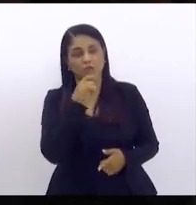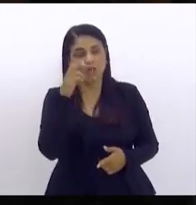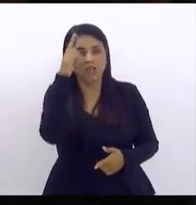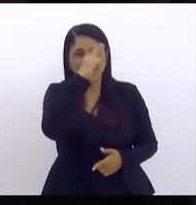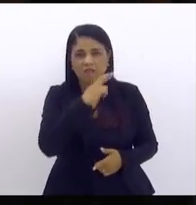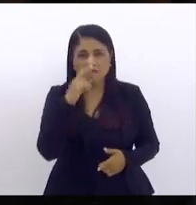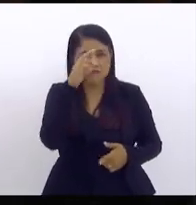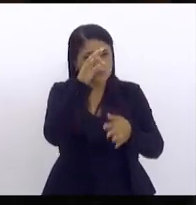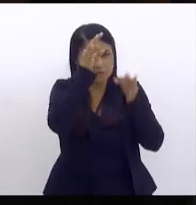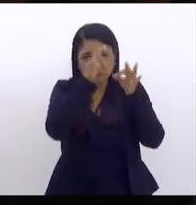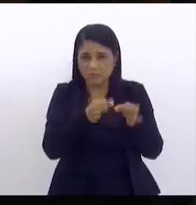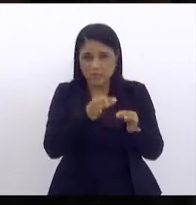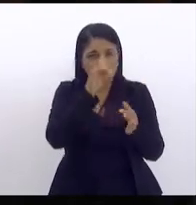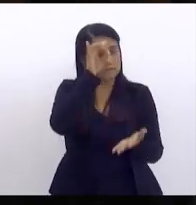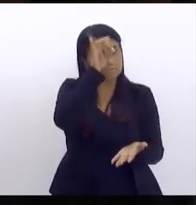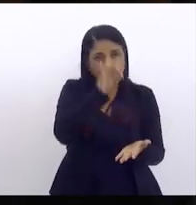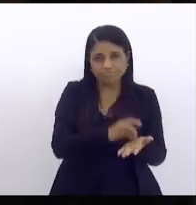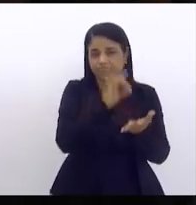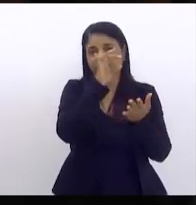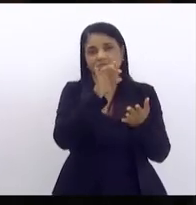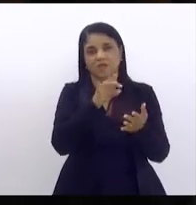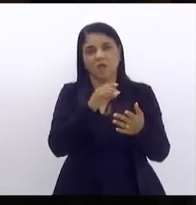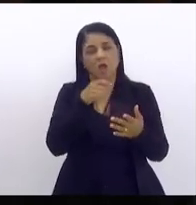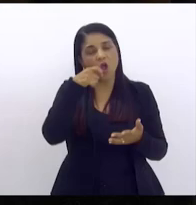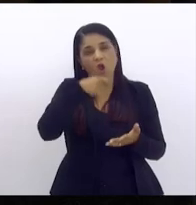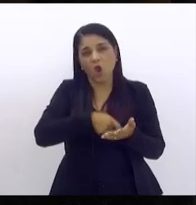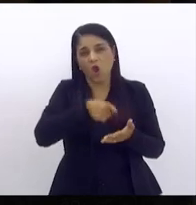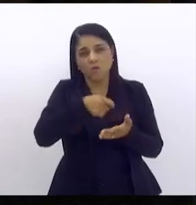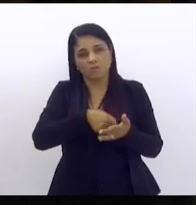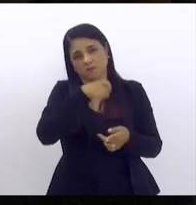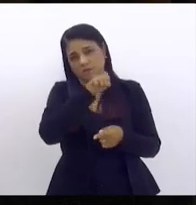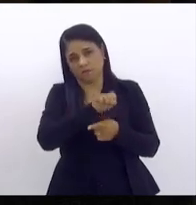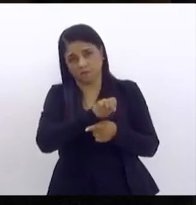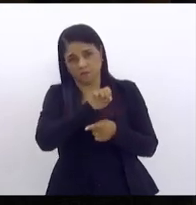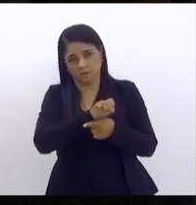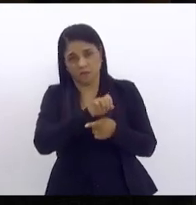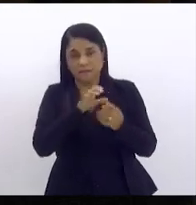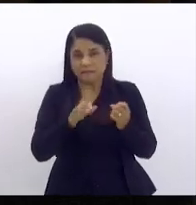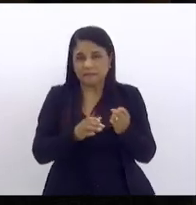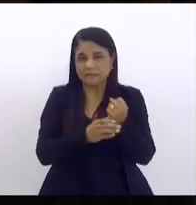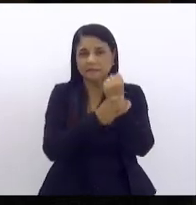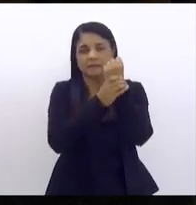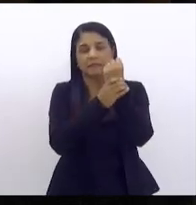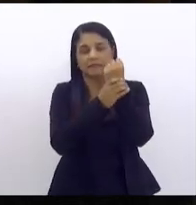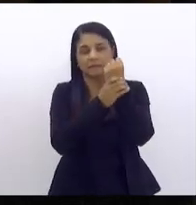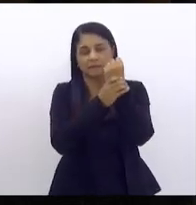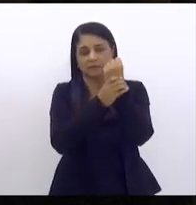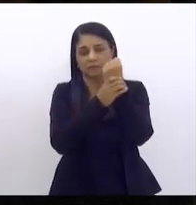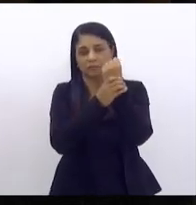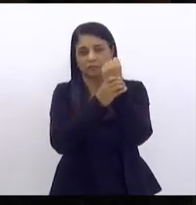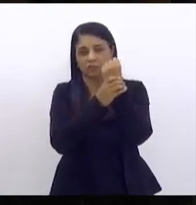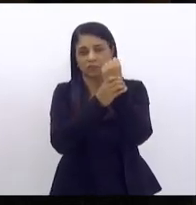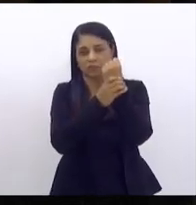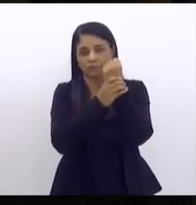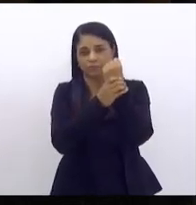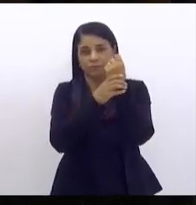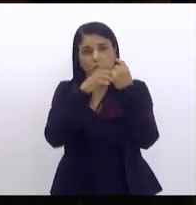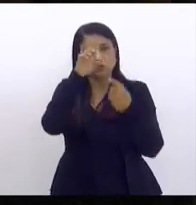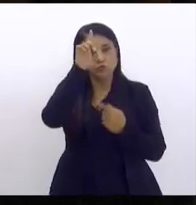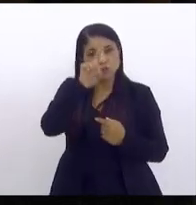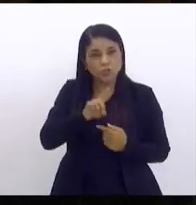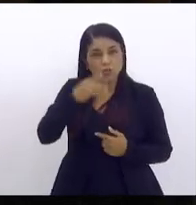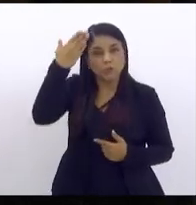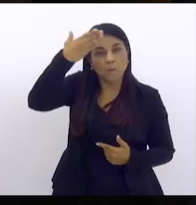concretas relativas à obrigação do Estado em garantir a lisura, em garantir